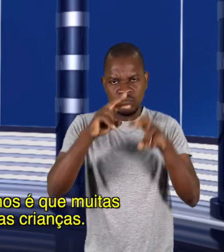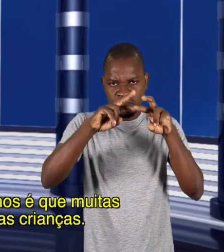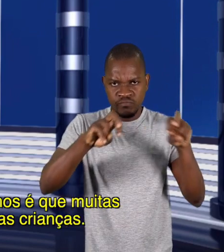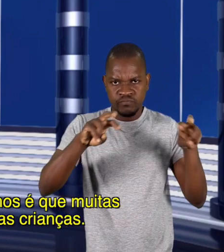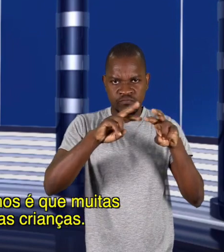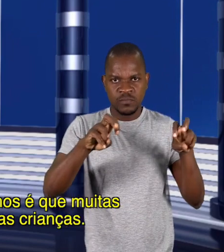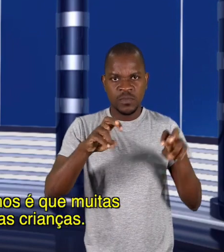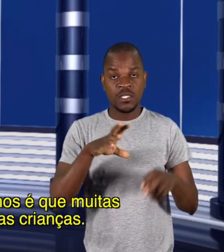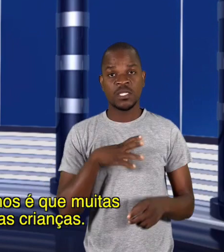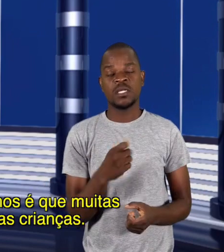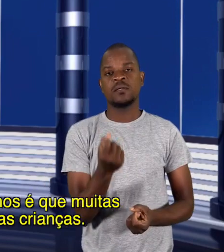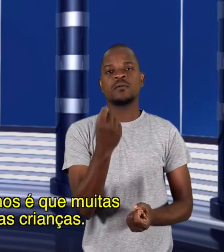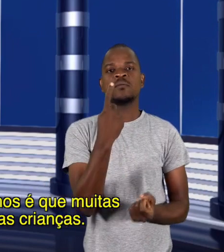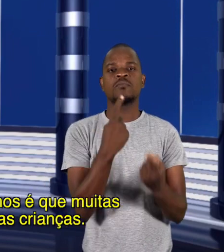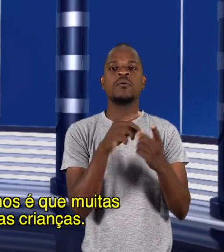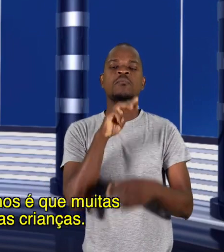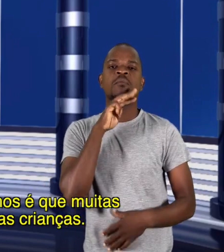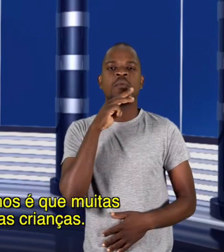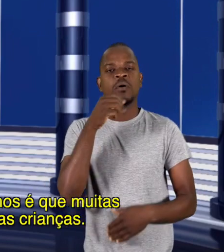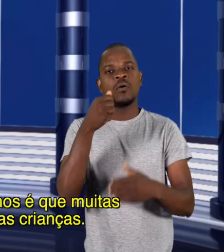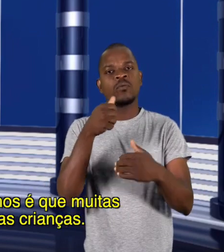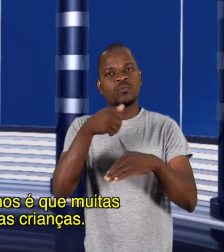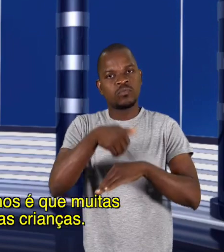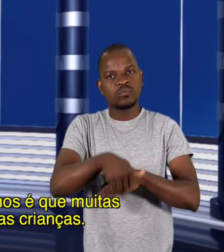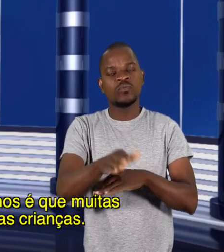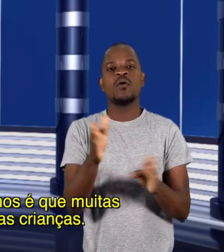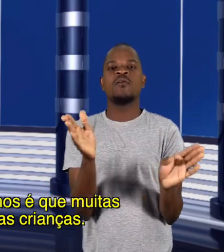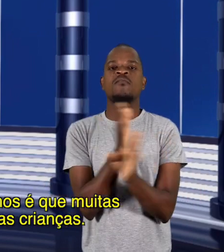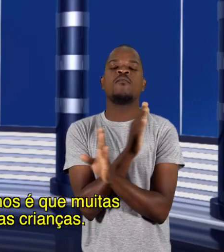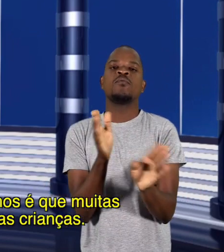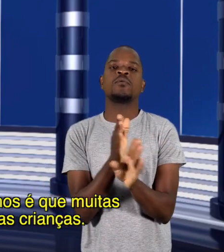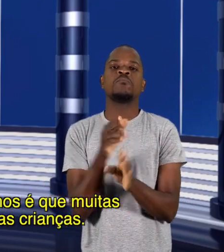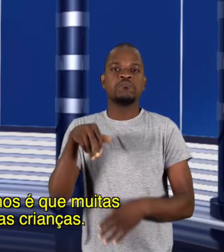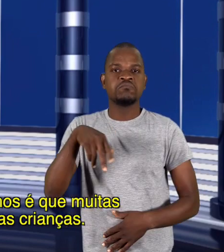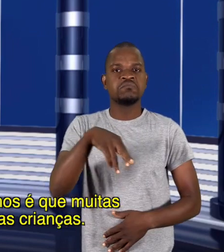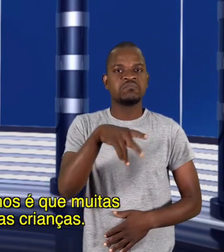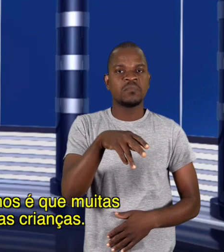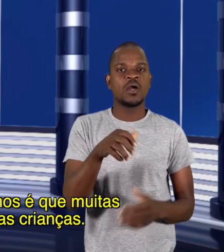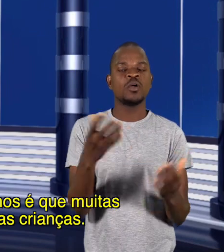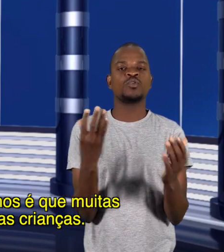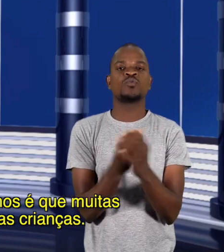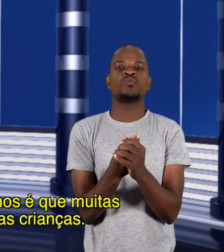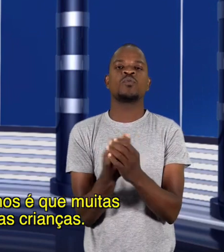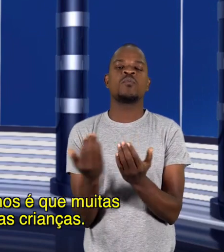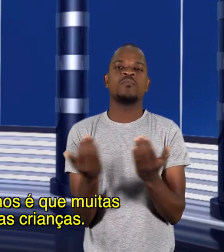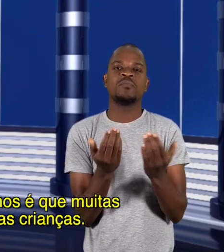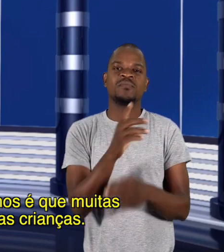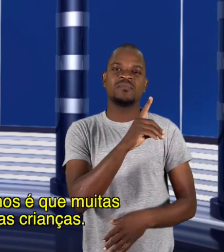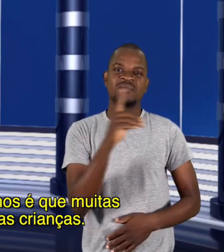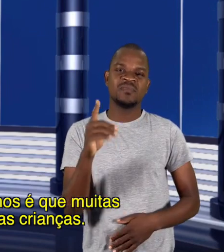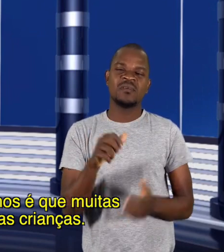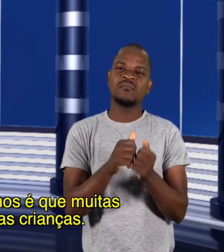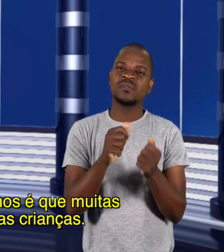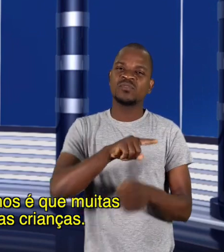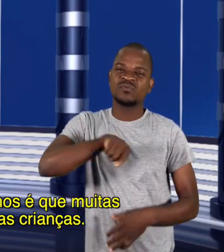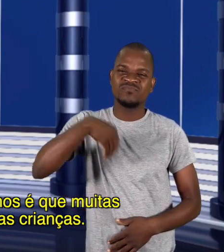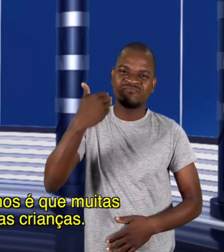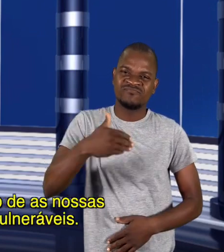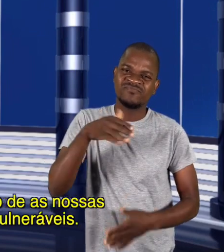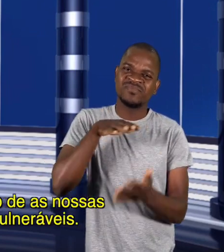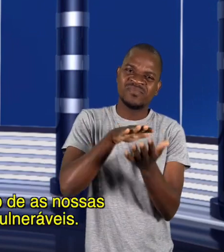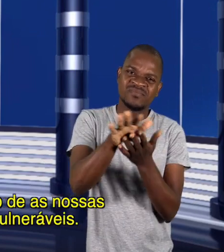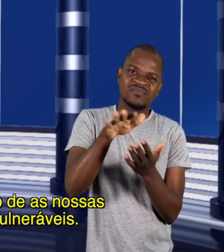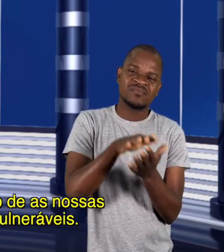E, no âmbito deste trabalho, o nós notamos é que, infelizmente, algumas mães continuam a ir à rua e continuam a ir com as crianças.